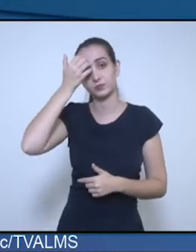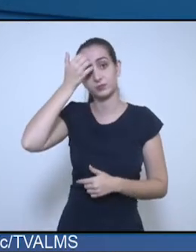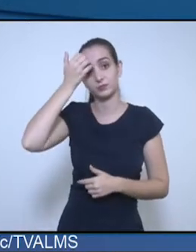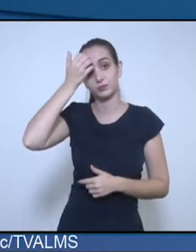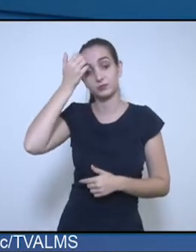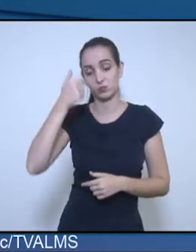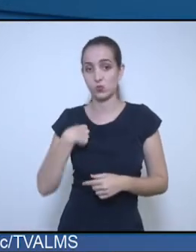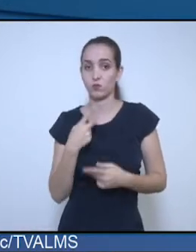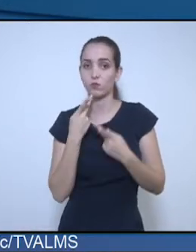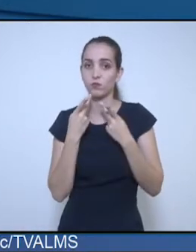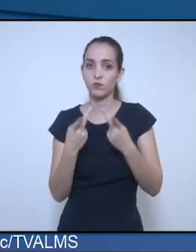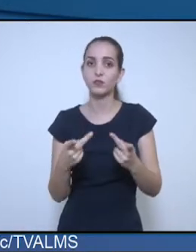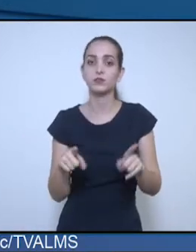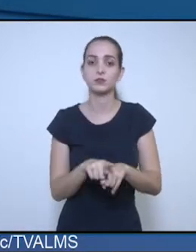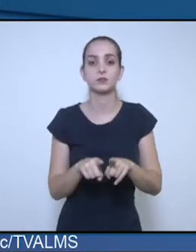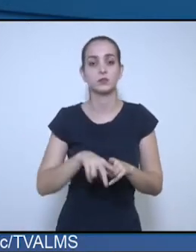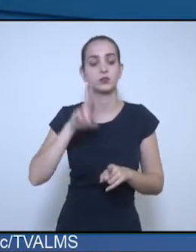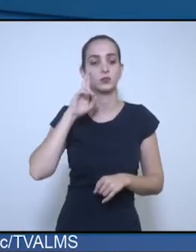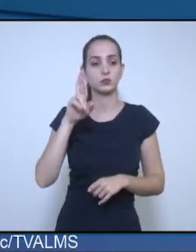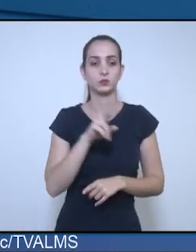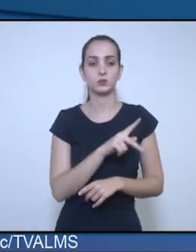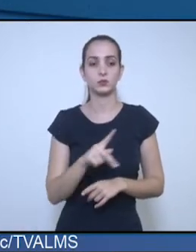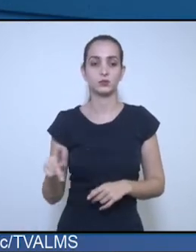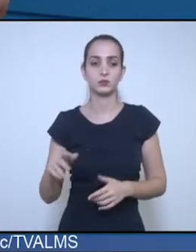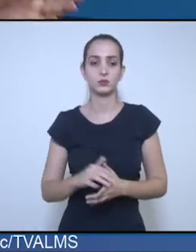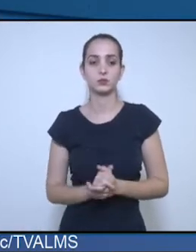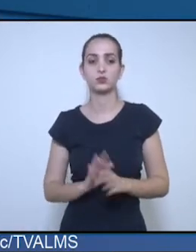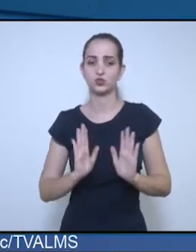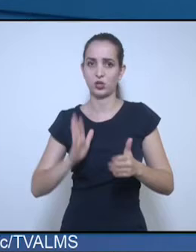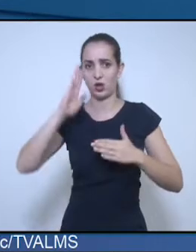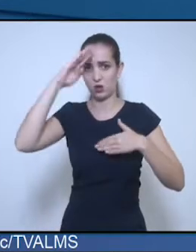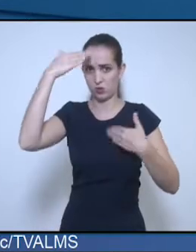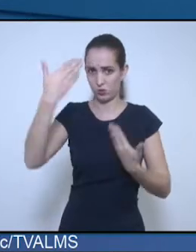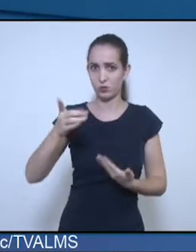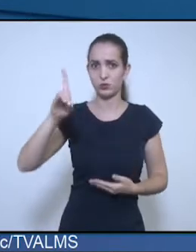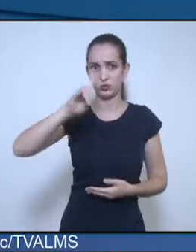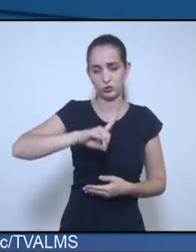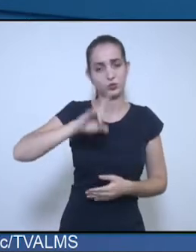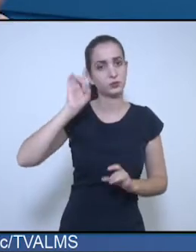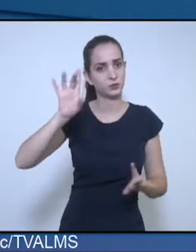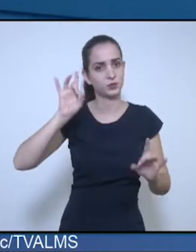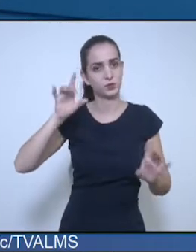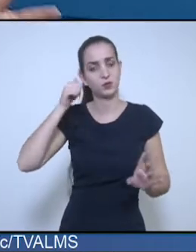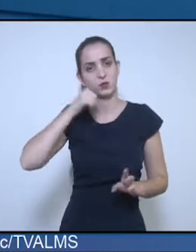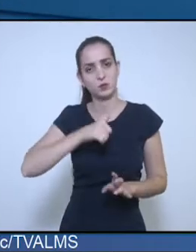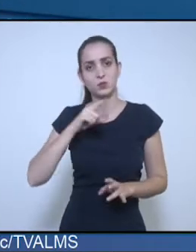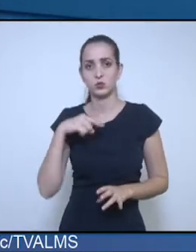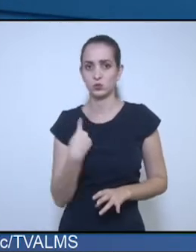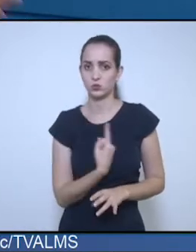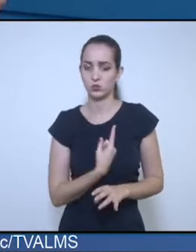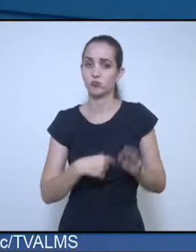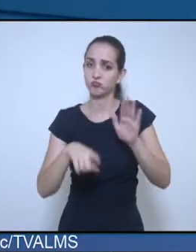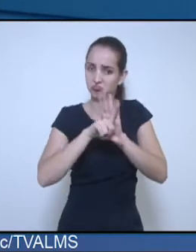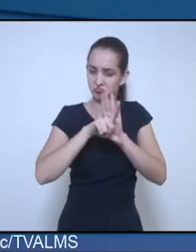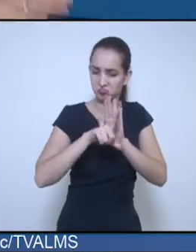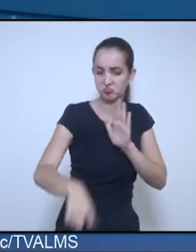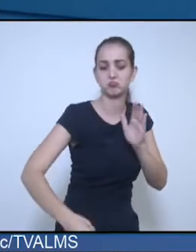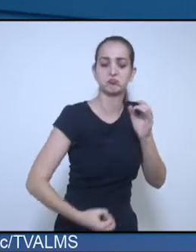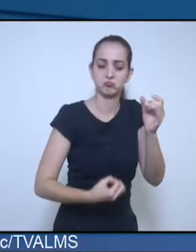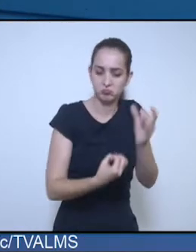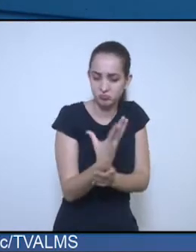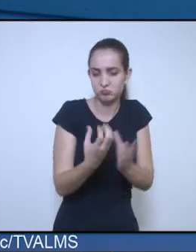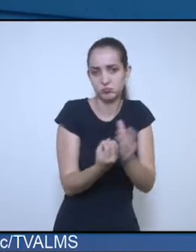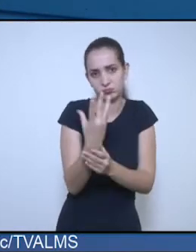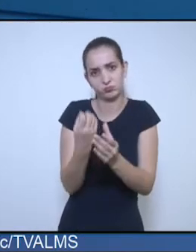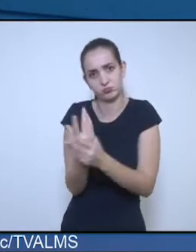vou citar também, senhor presidente, já em homenagem ao Dia da Mulher, de que nós legislamos justamente para